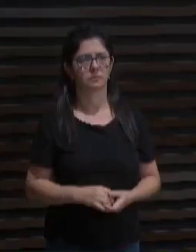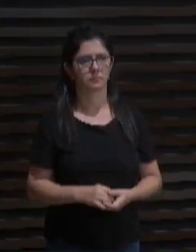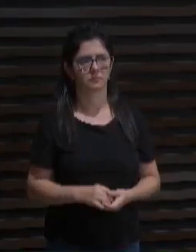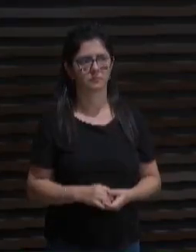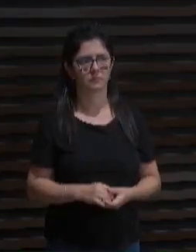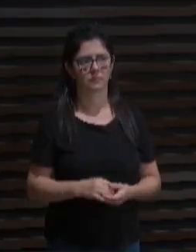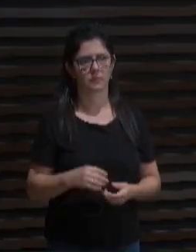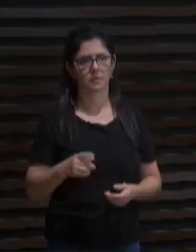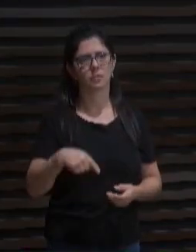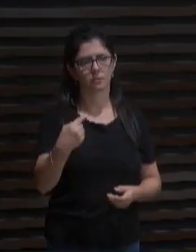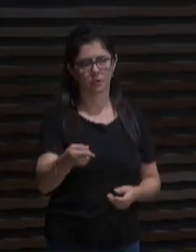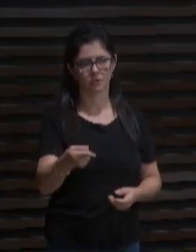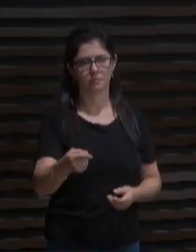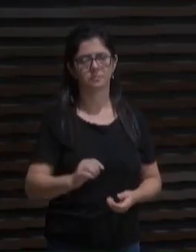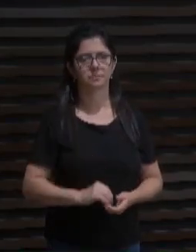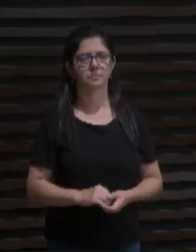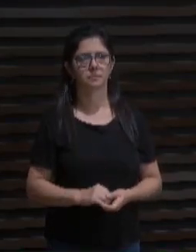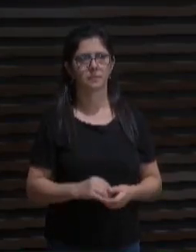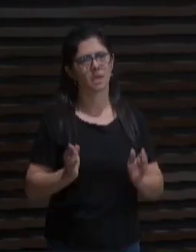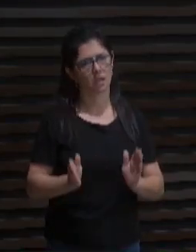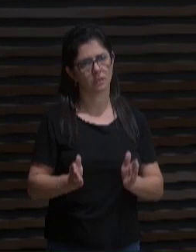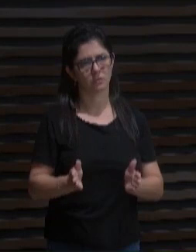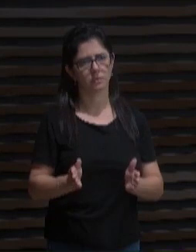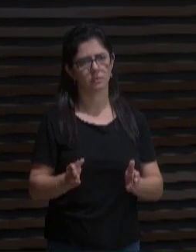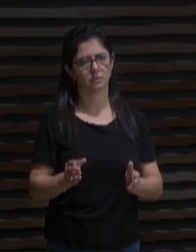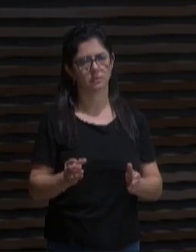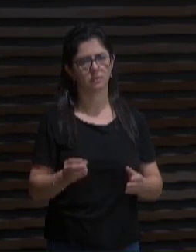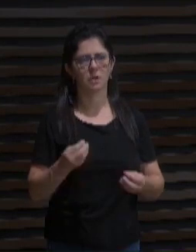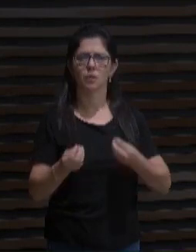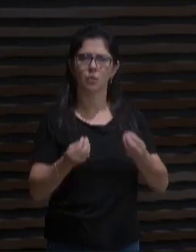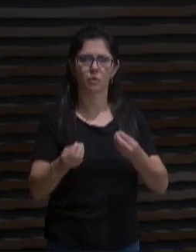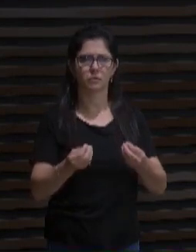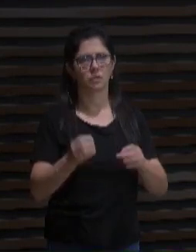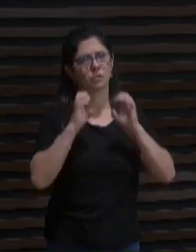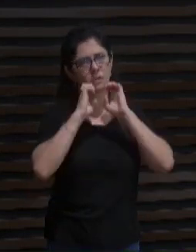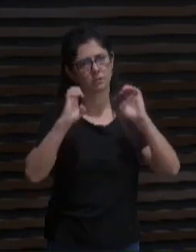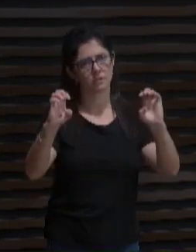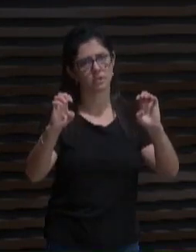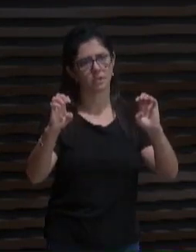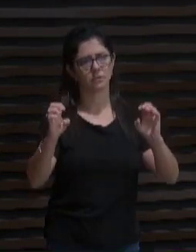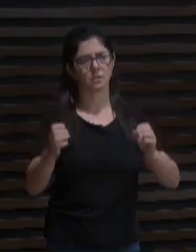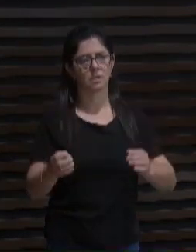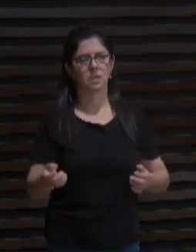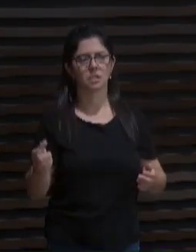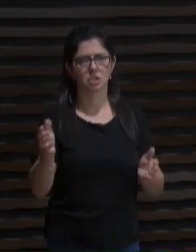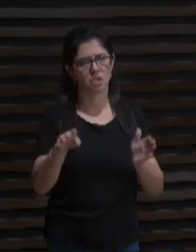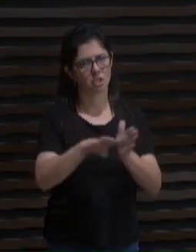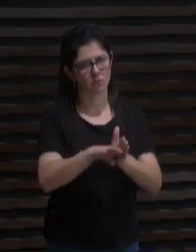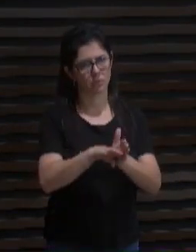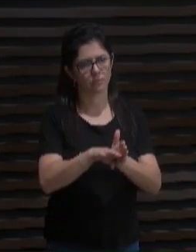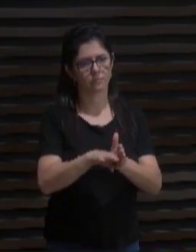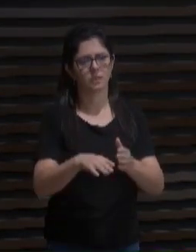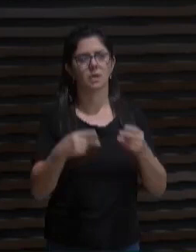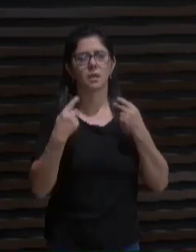Pode passar. Agora, como é que o evangelho chegou? Paulo apresenta o evangelho aos